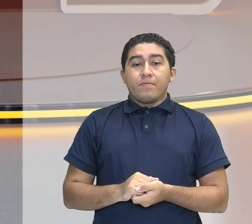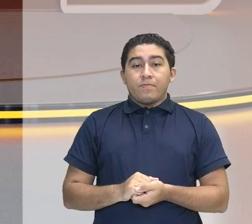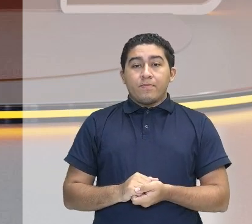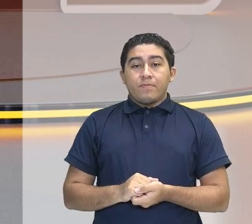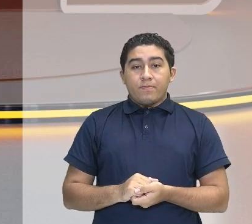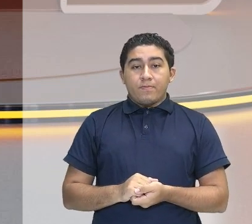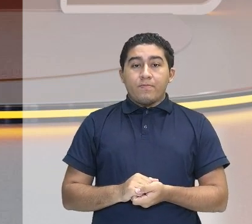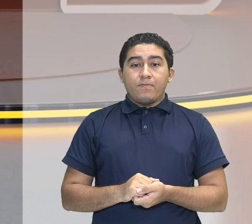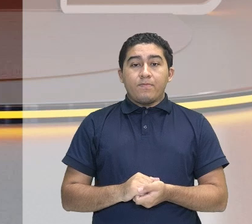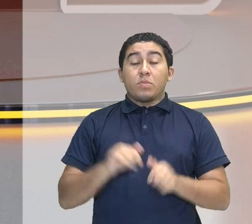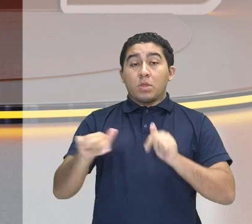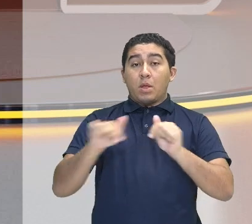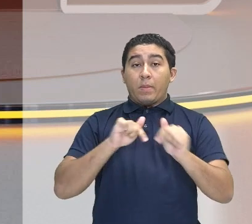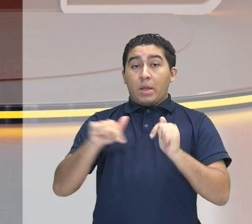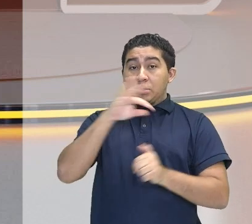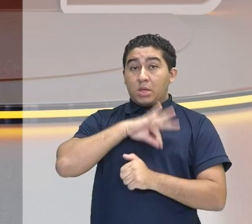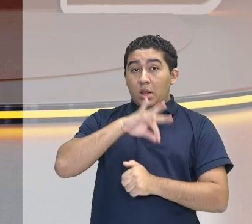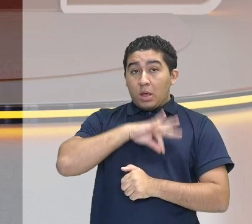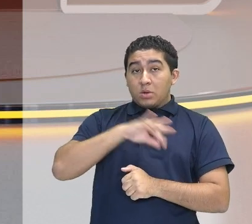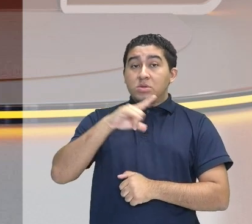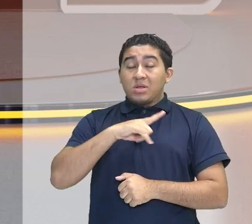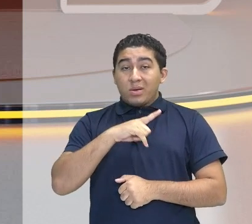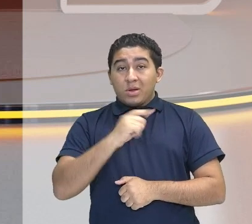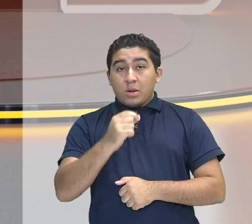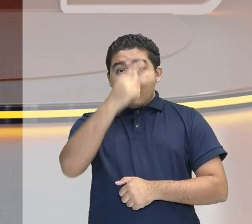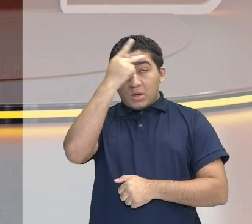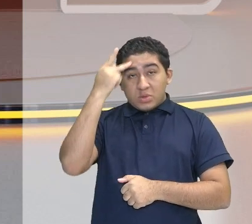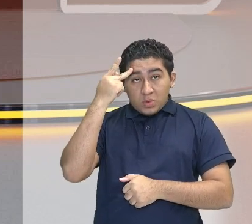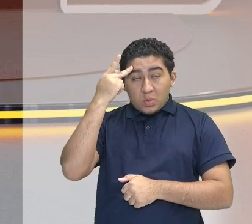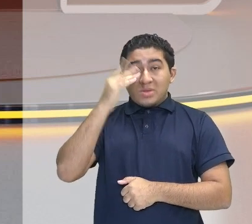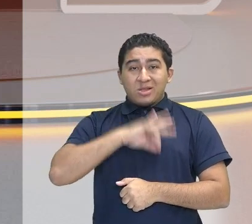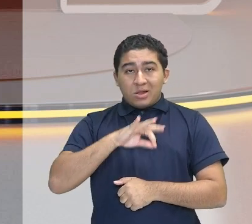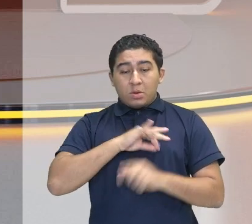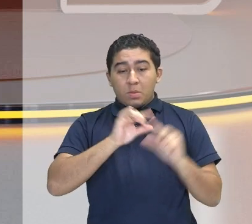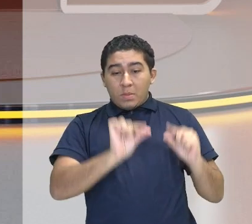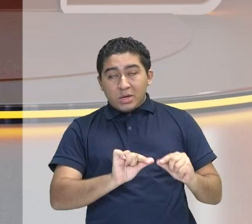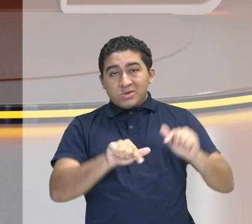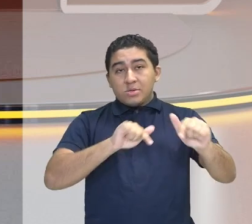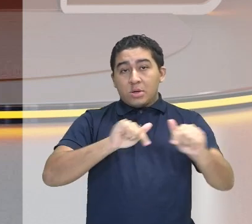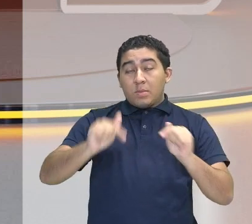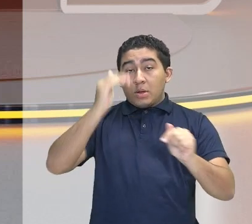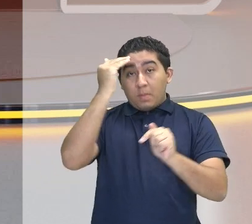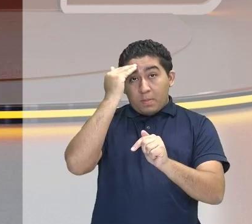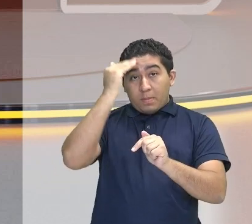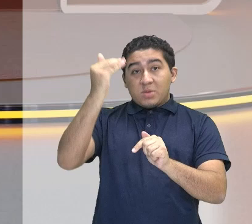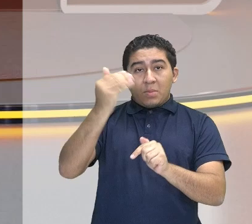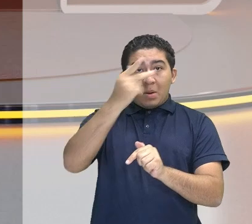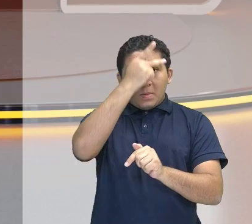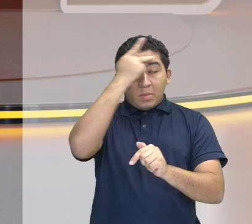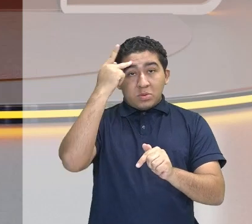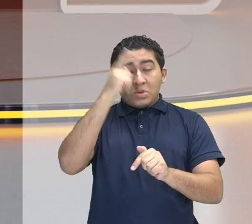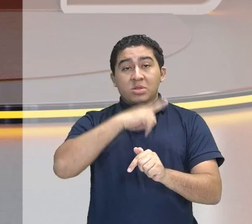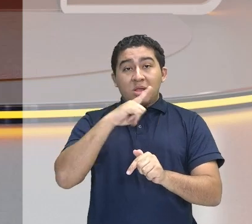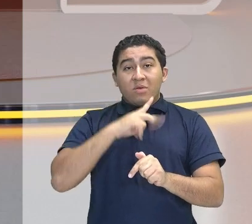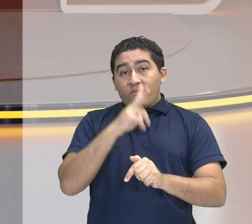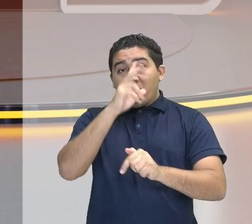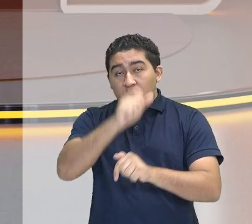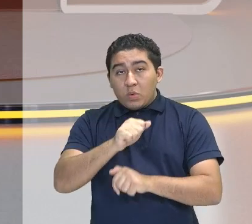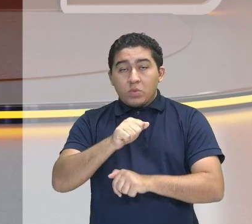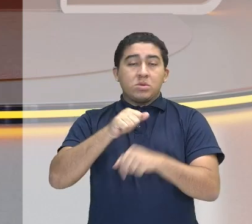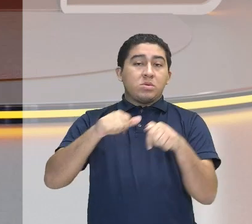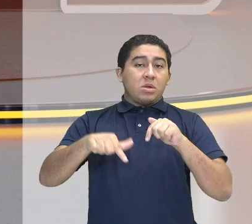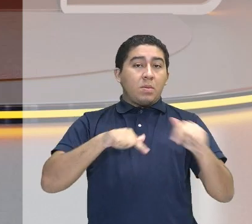trabalho assalariado com uma mão de obra barata, principalmente para os trabalhadores braçais também,